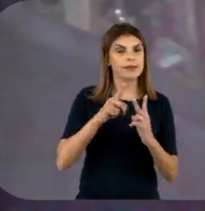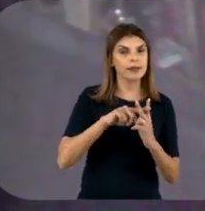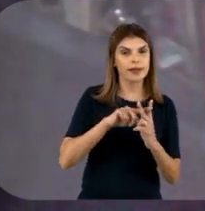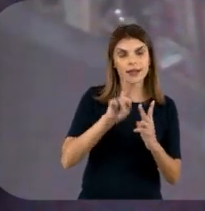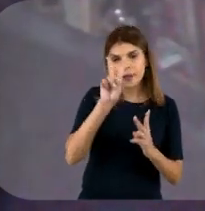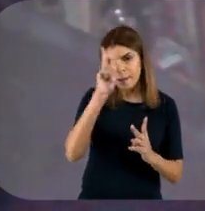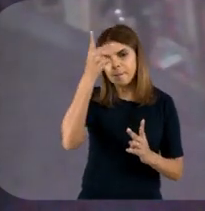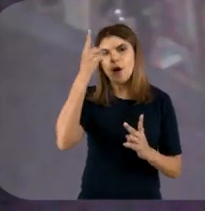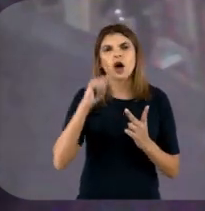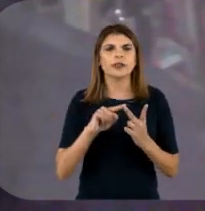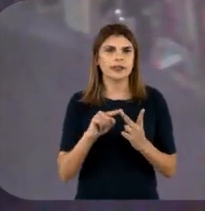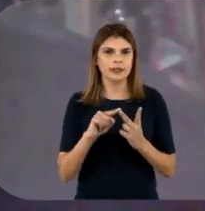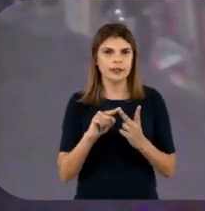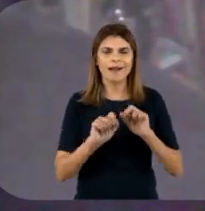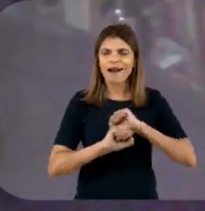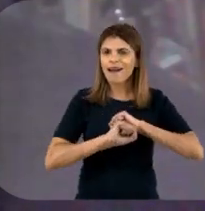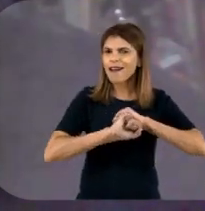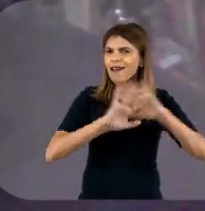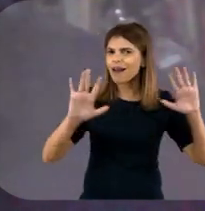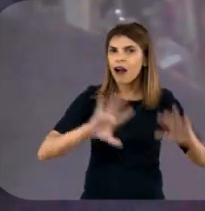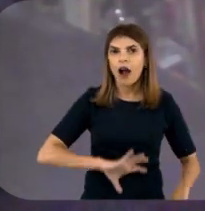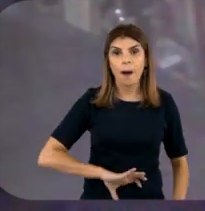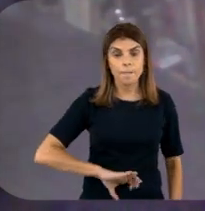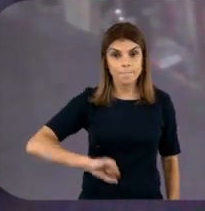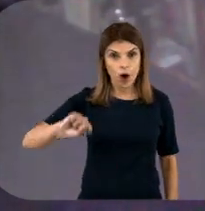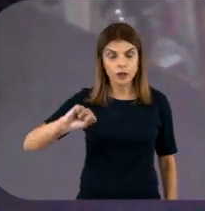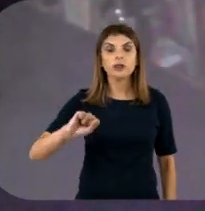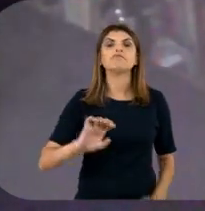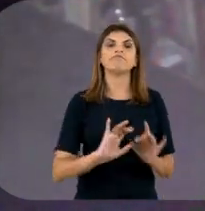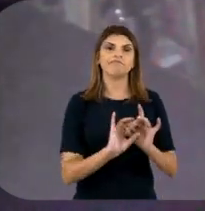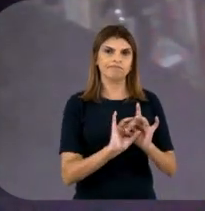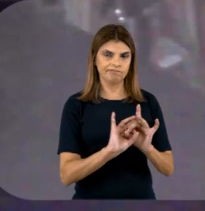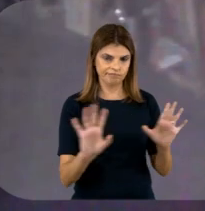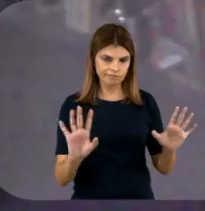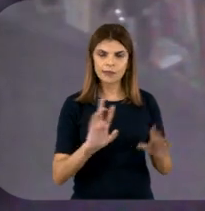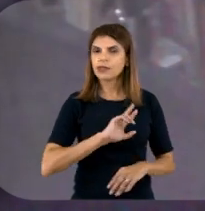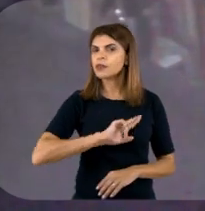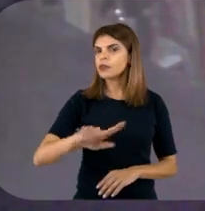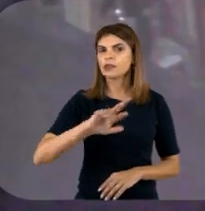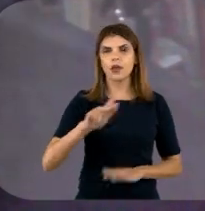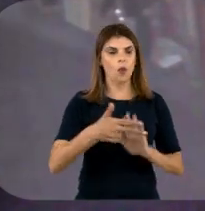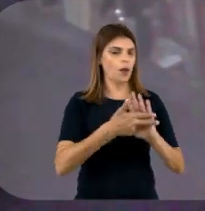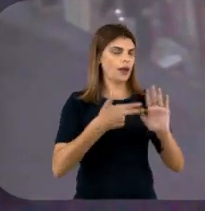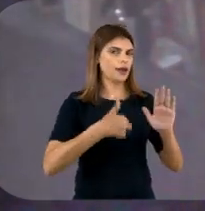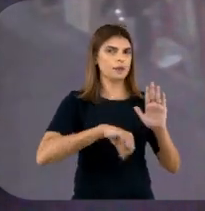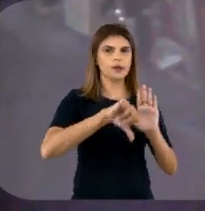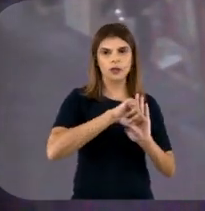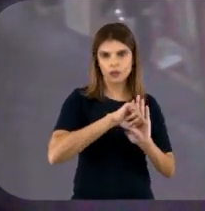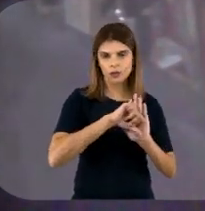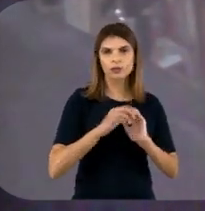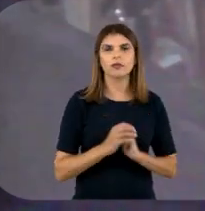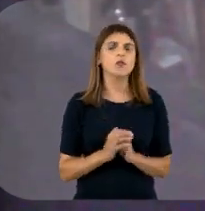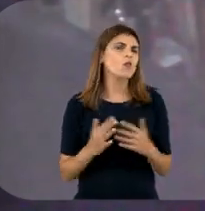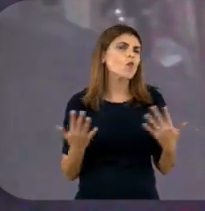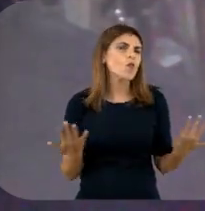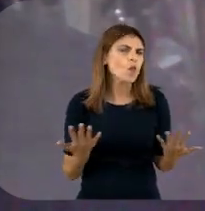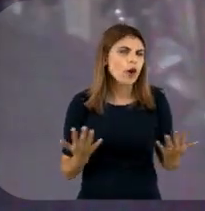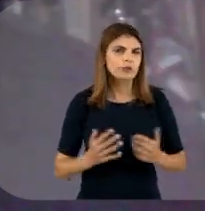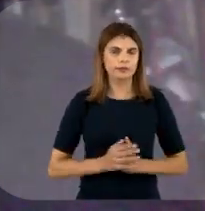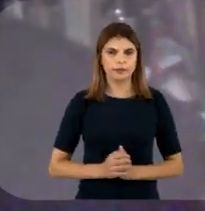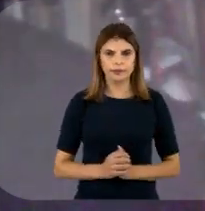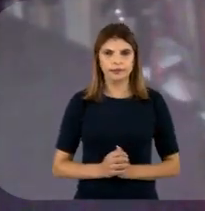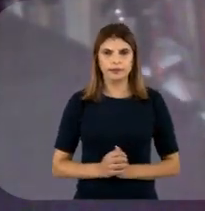hipóteses claríssimas expressas de abortamento lícito, não criminoso. Quais